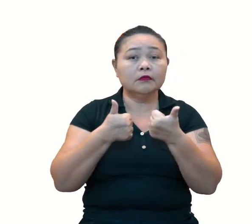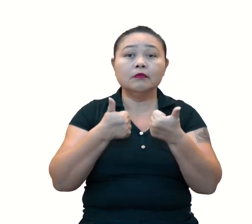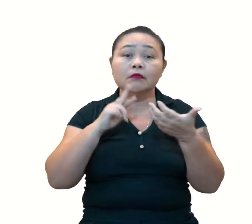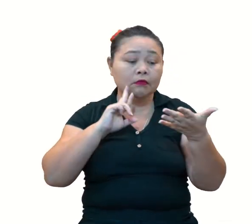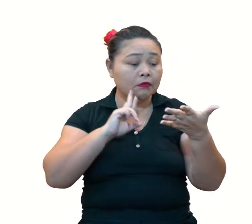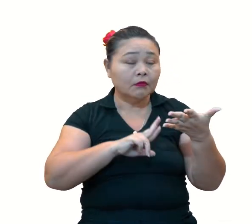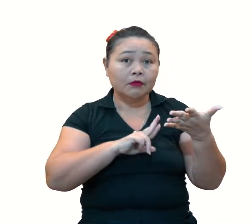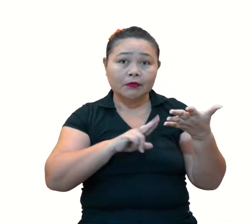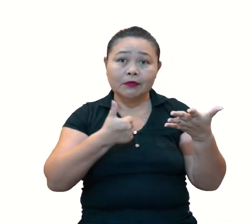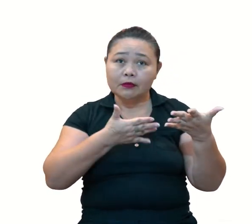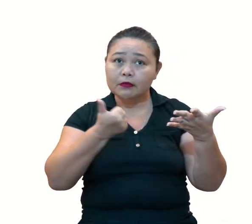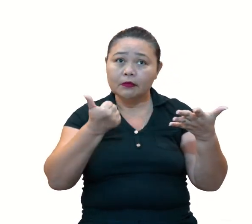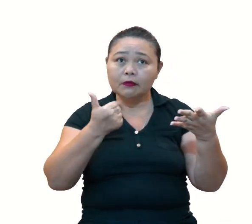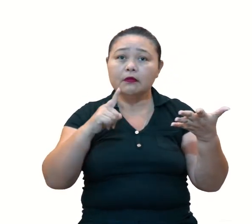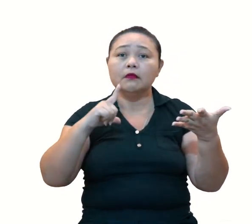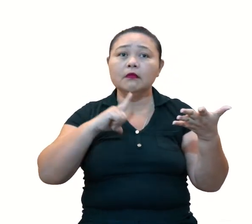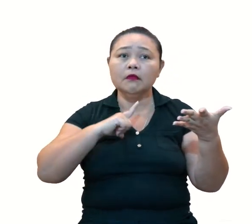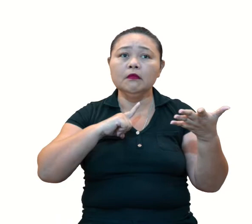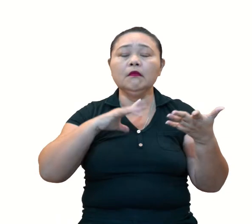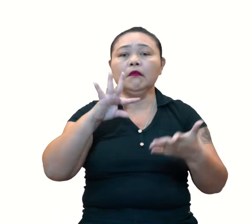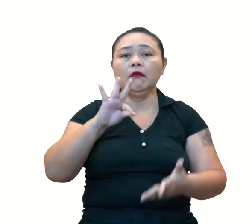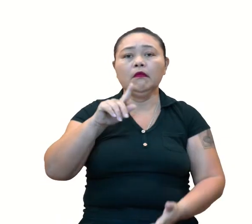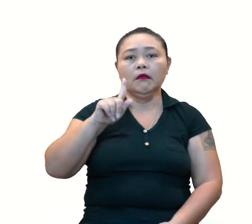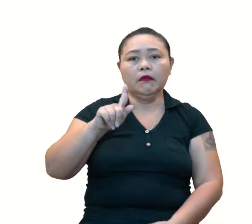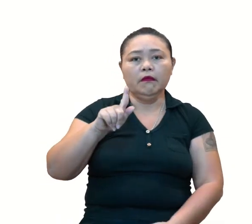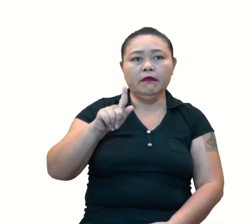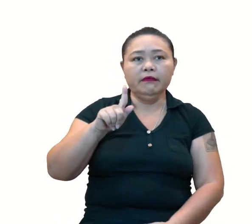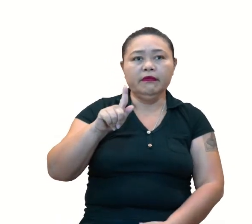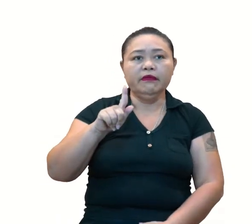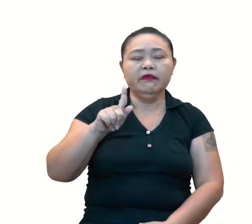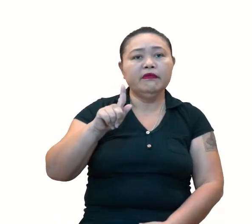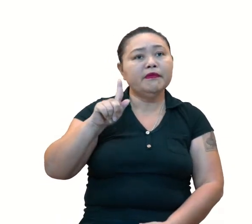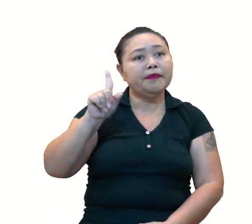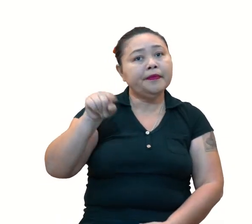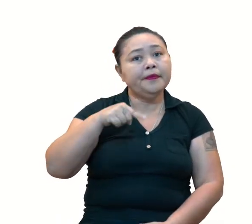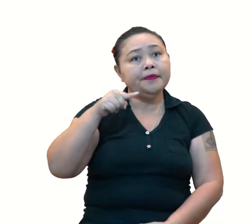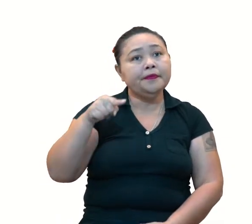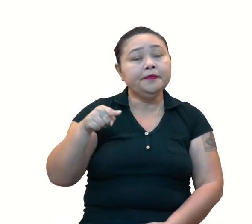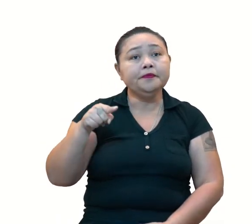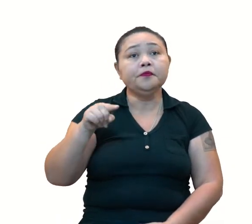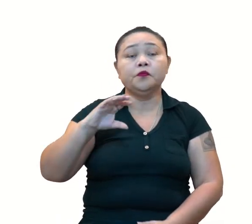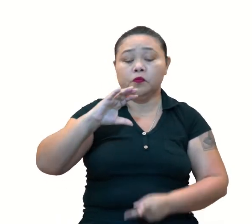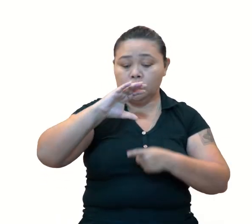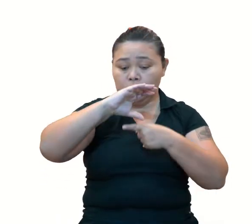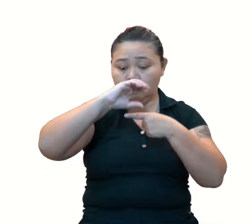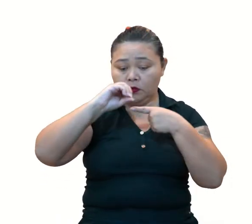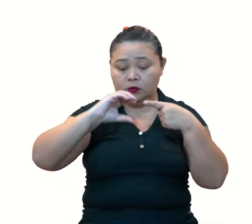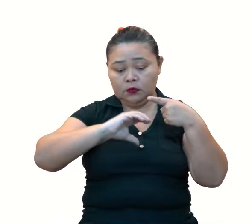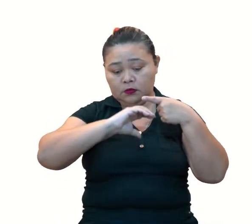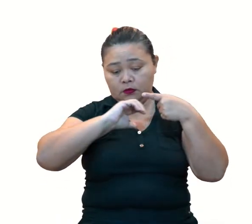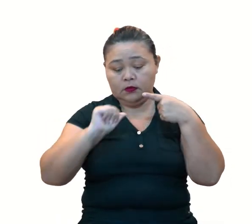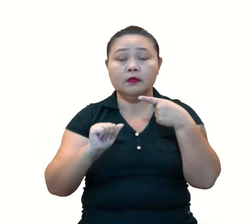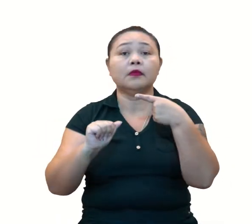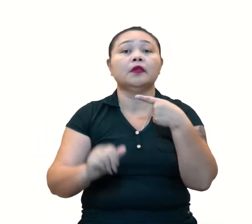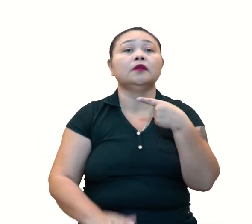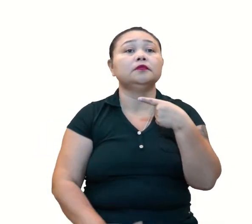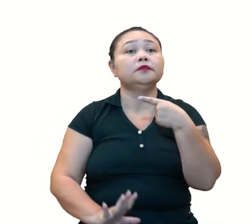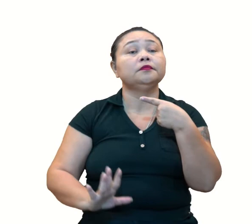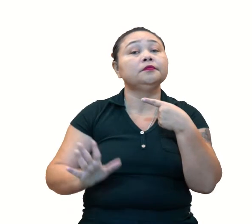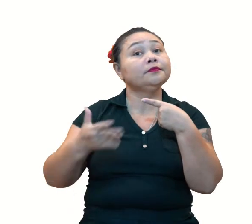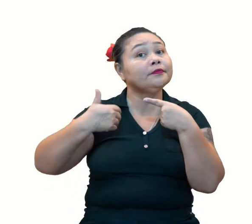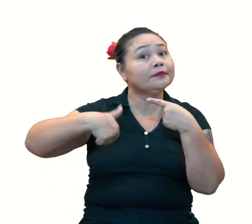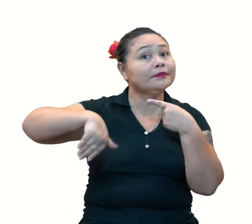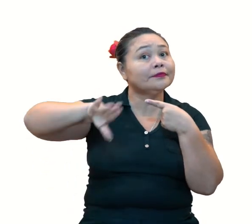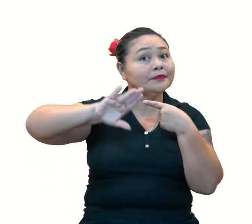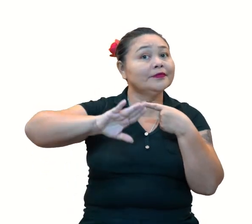De novo, eu já sei que vai ser tangente. De um ângulo alfa é o cateto oposto sobre o cateto adjacente. A galera vai enjoar de